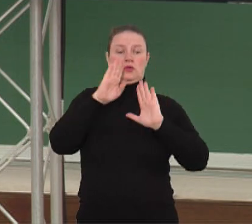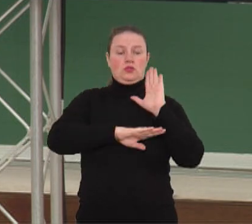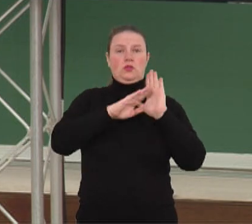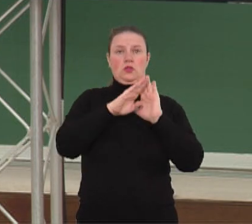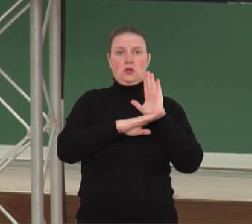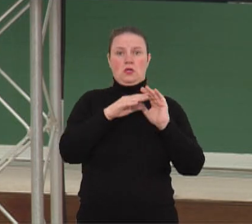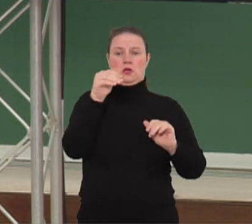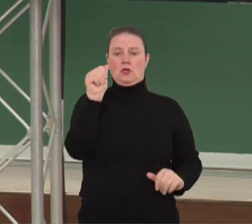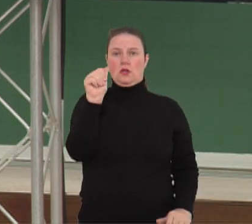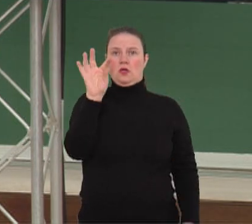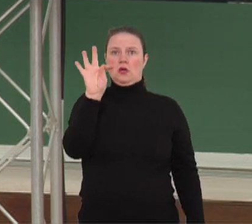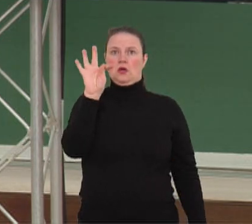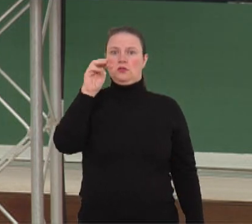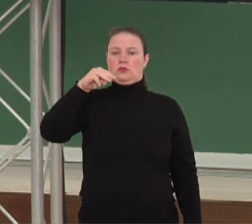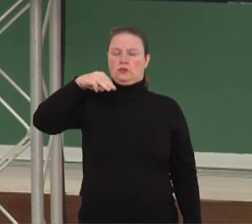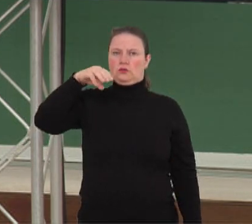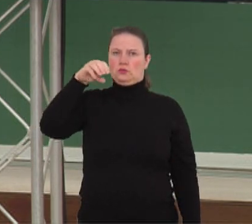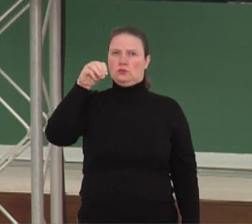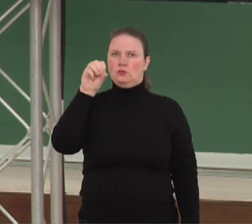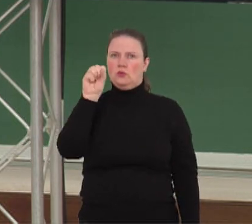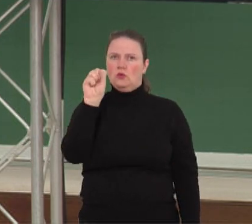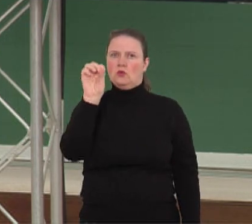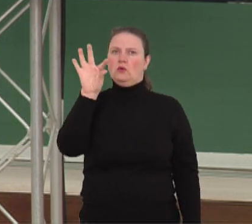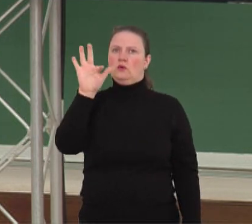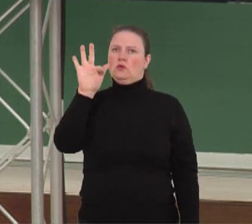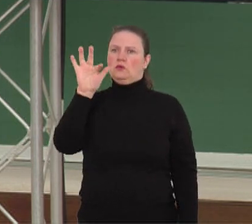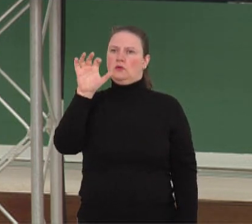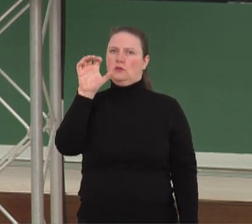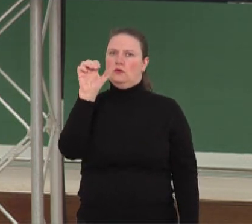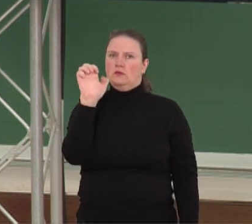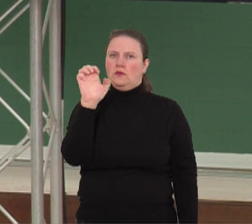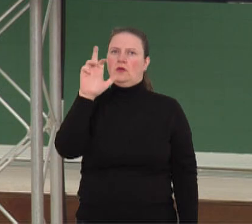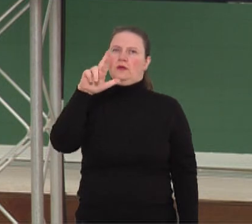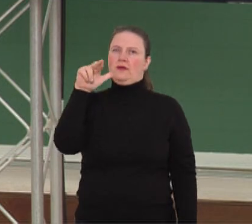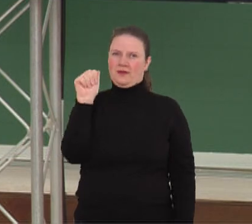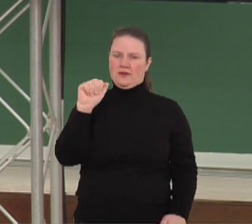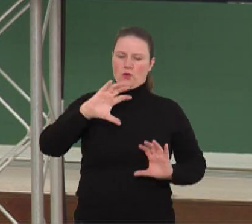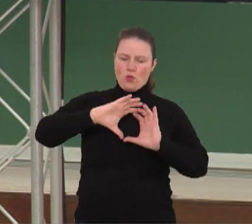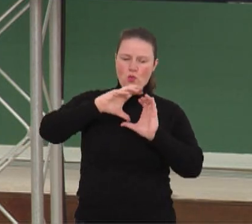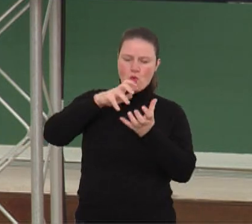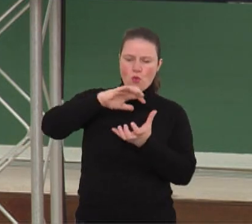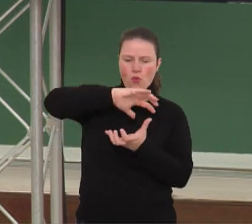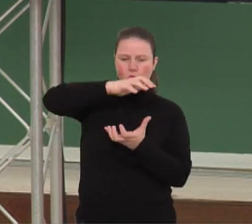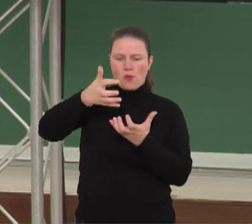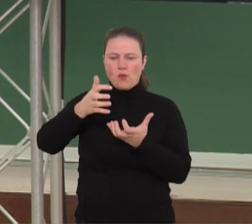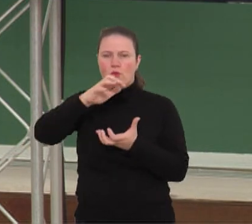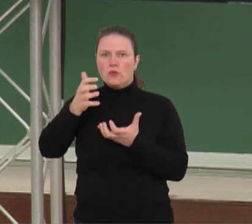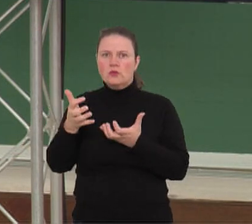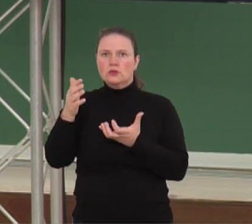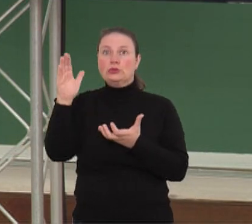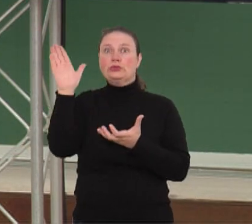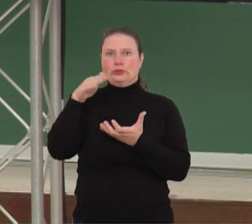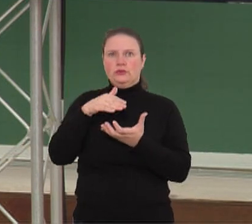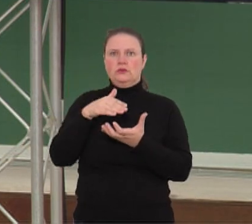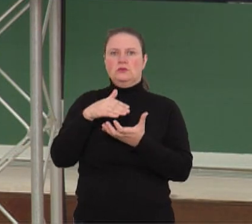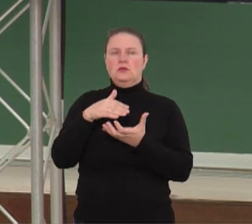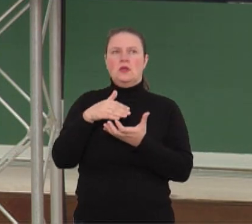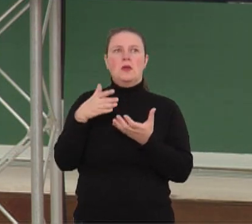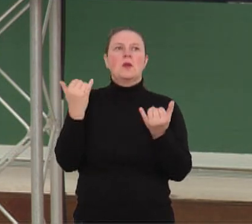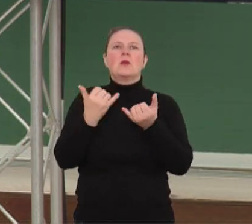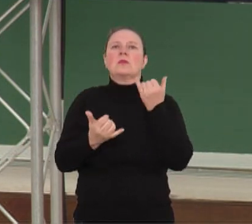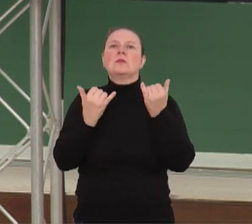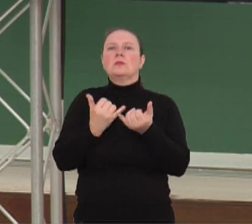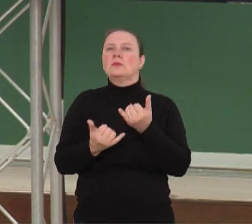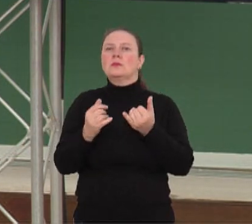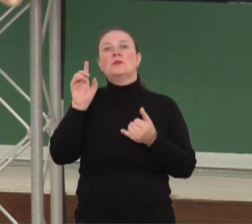Ele tem a opção de retirar a atmosfera. Aí quando sai a atmosfera da Terra, o céu fica com essa aparência de dia. Interessante,